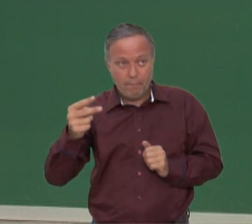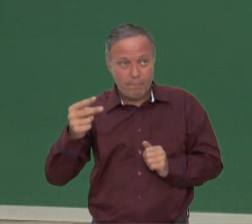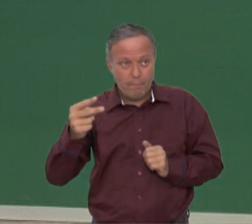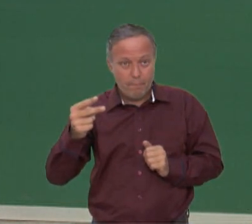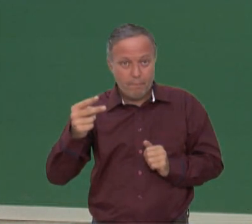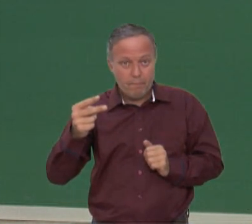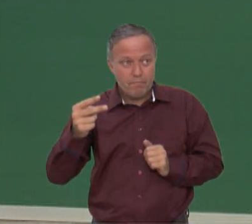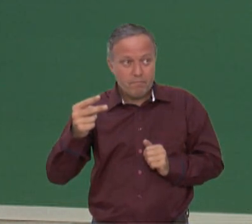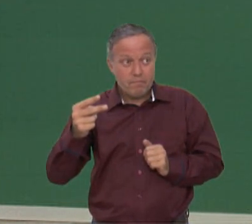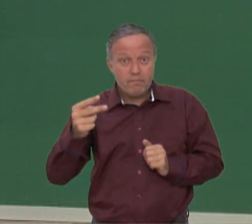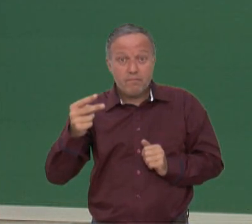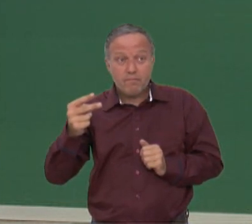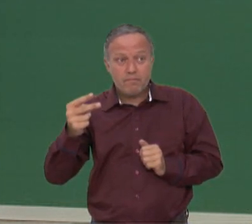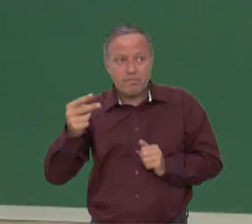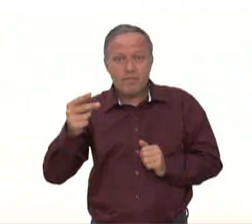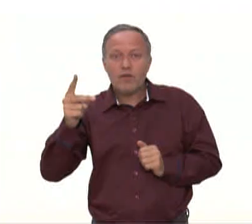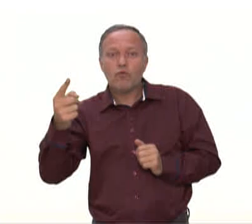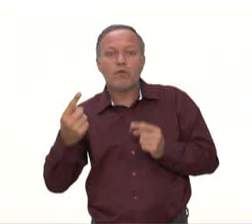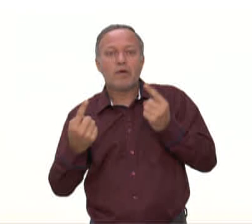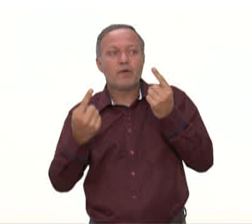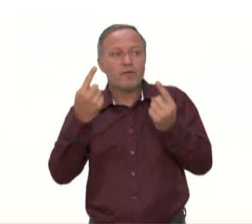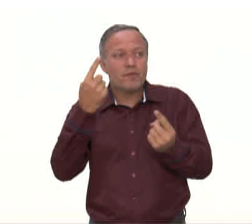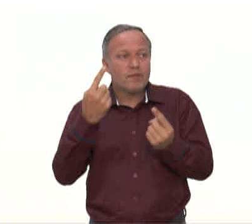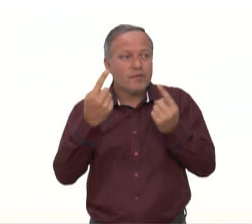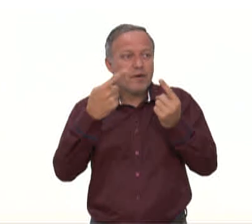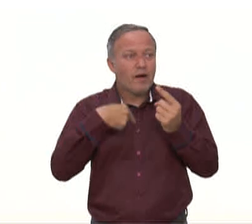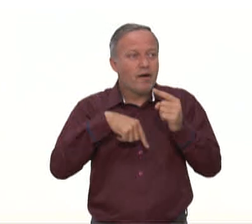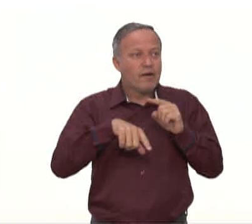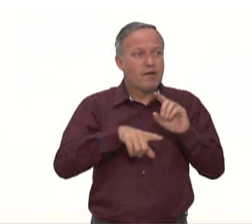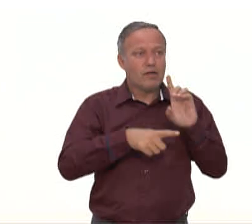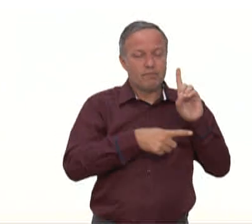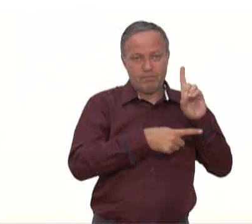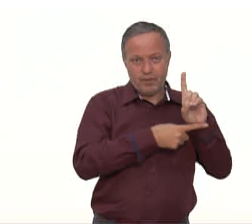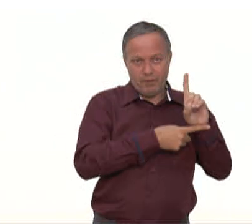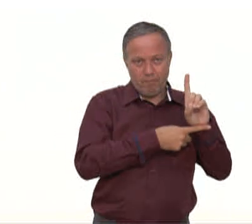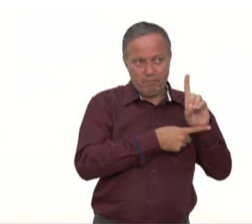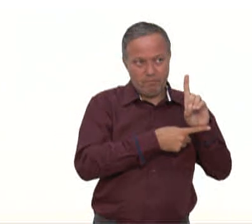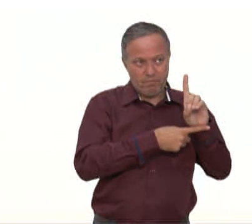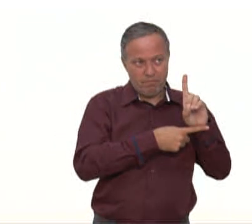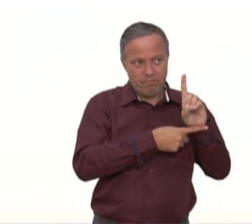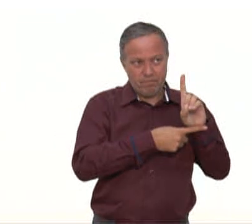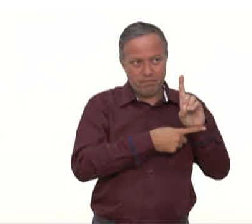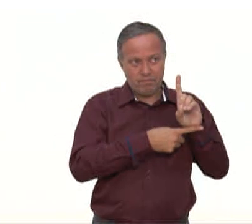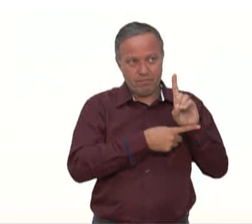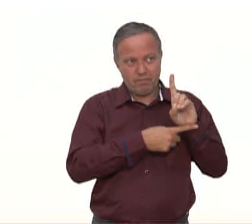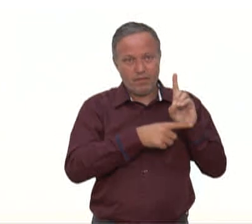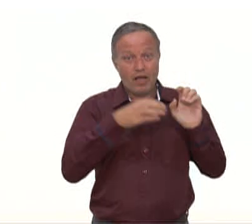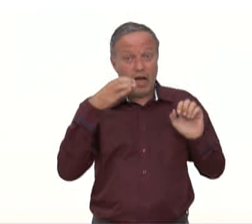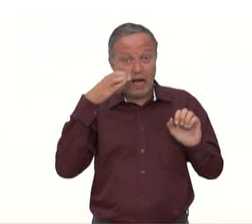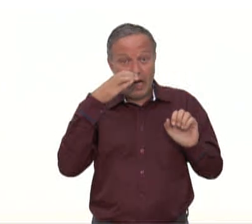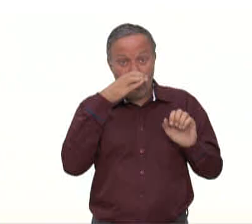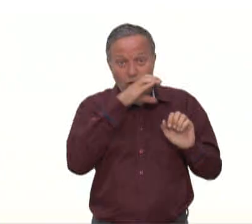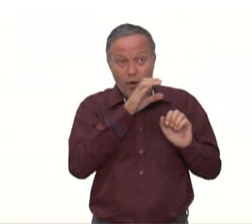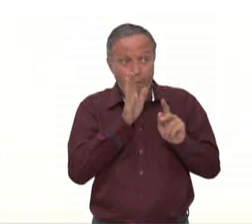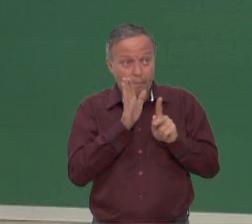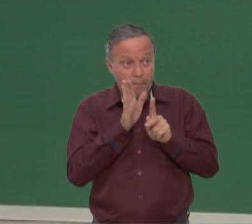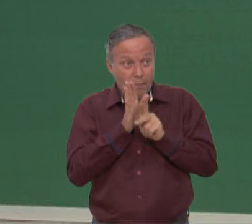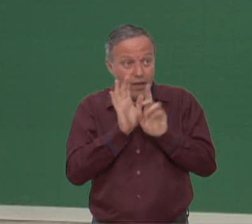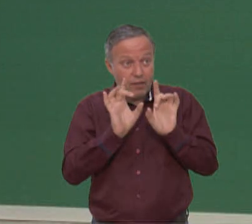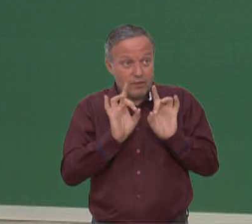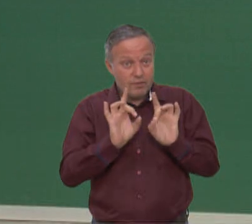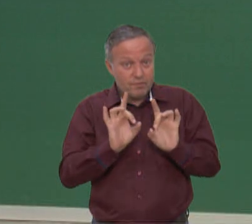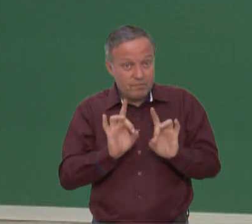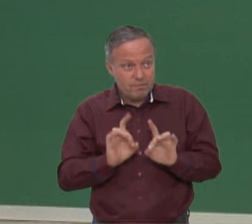calor latente e para essa resolução temos ali o correspondente à nossa letra D, ok? Avançando para a nossa próxima